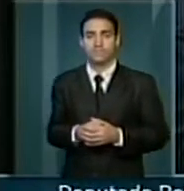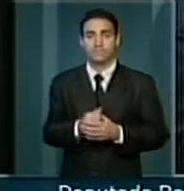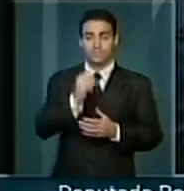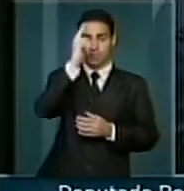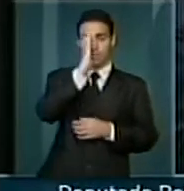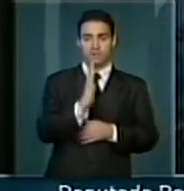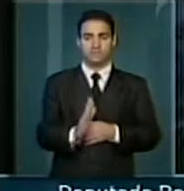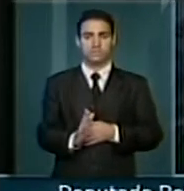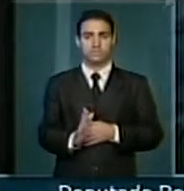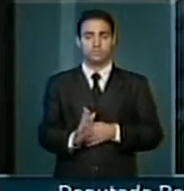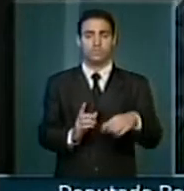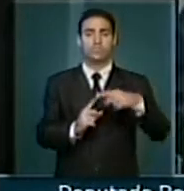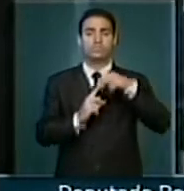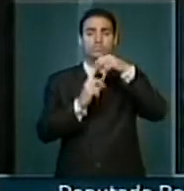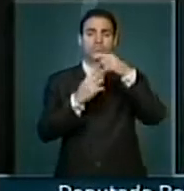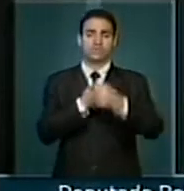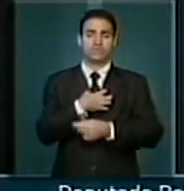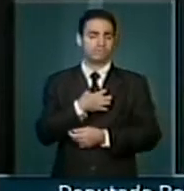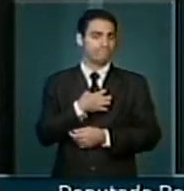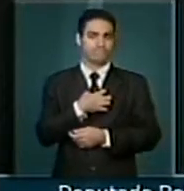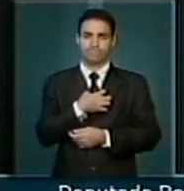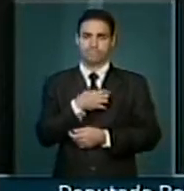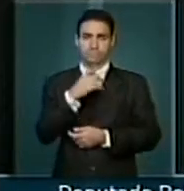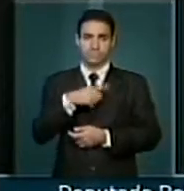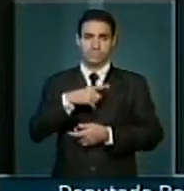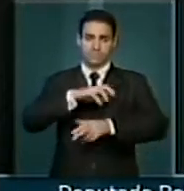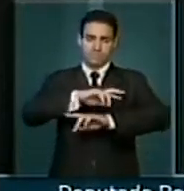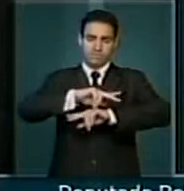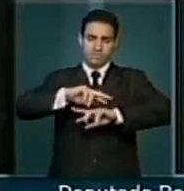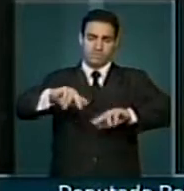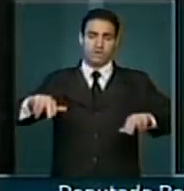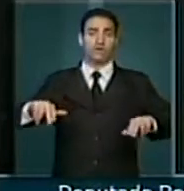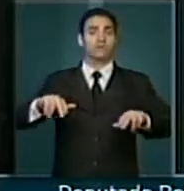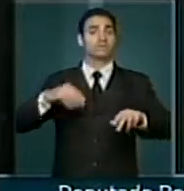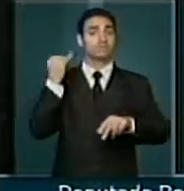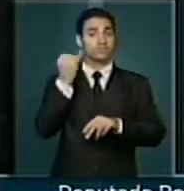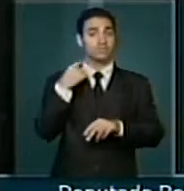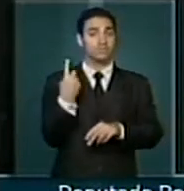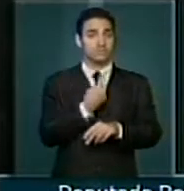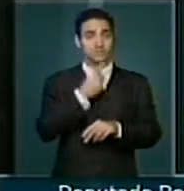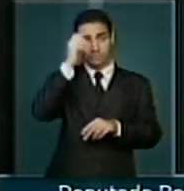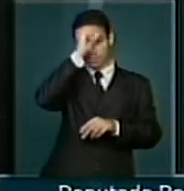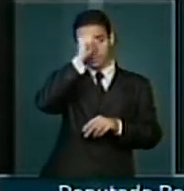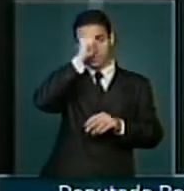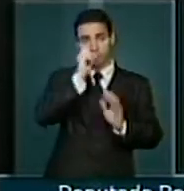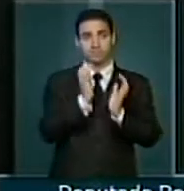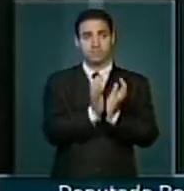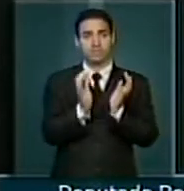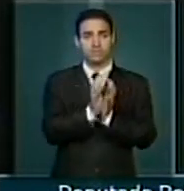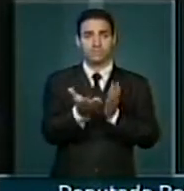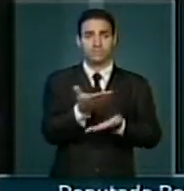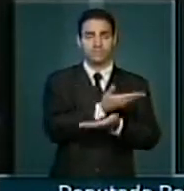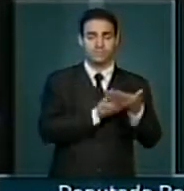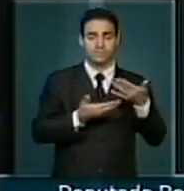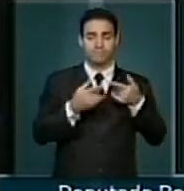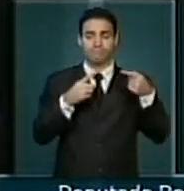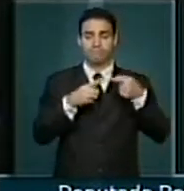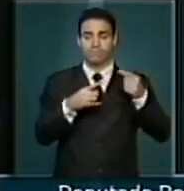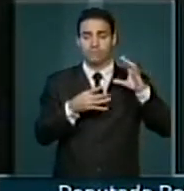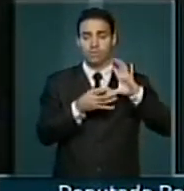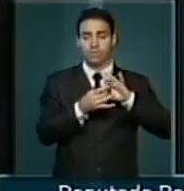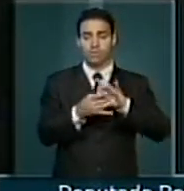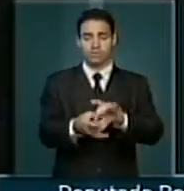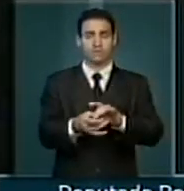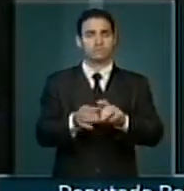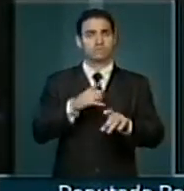plural. E é possível que todos aprendamos a conviver bem nesse contexto de